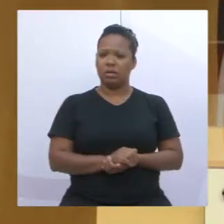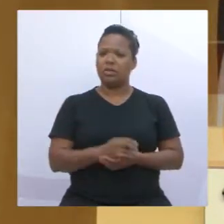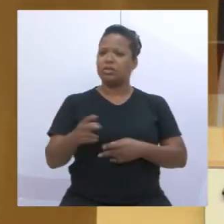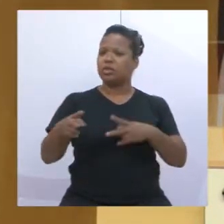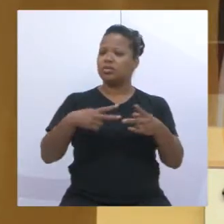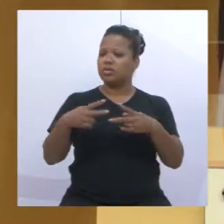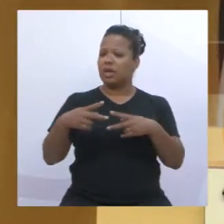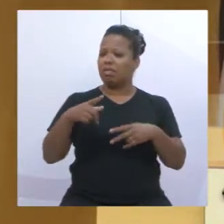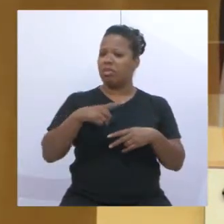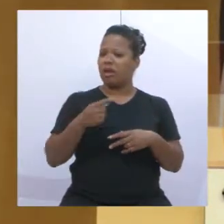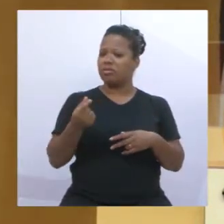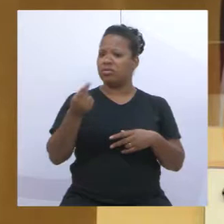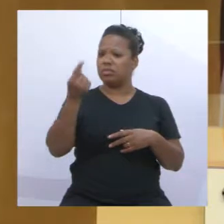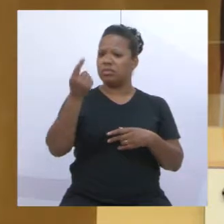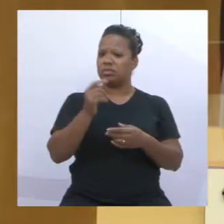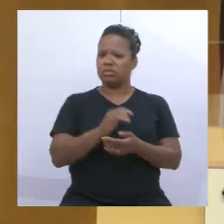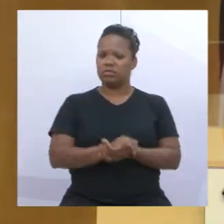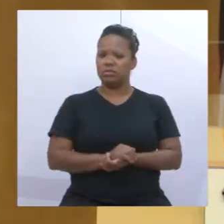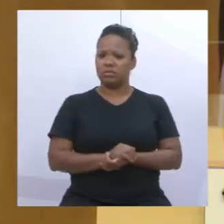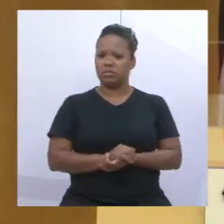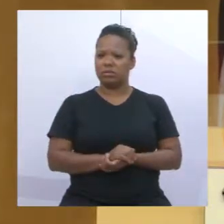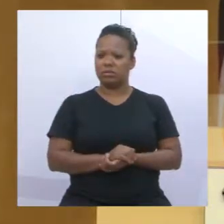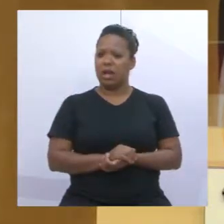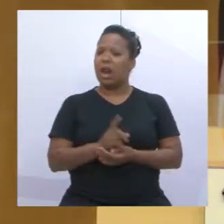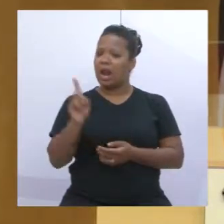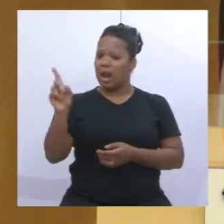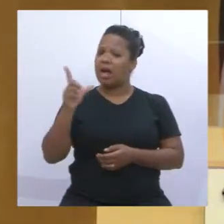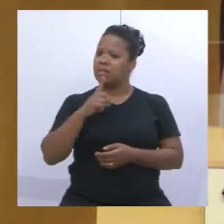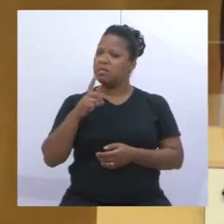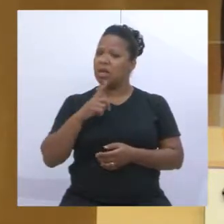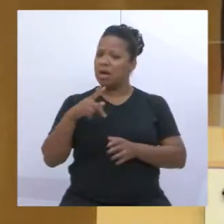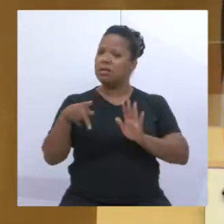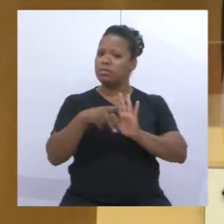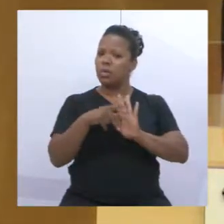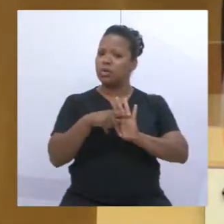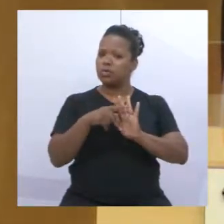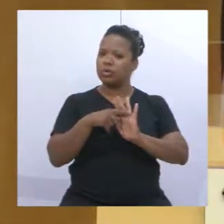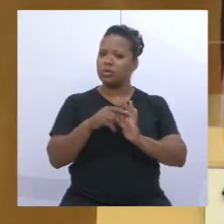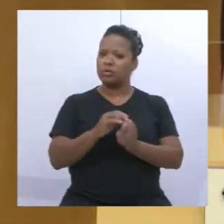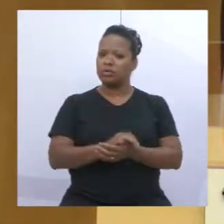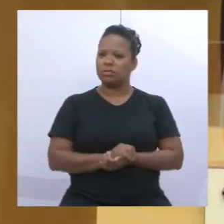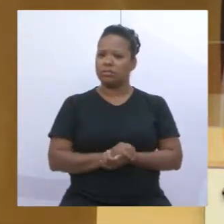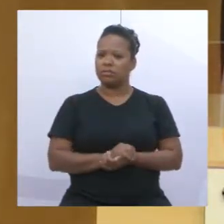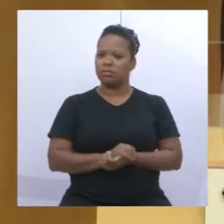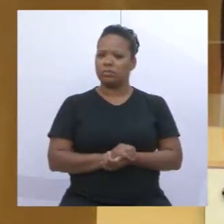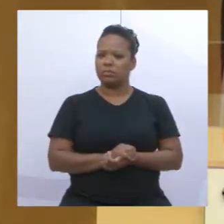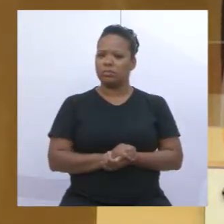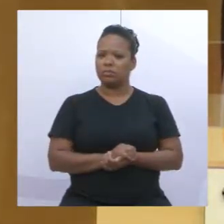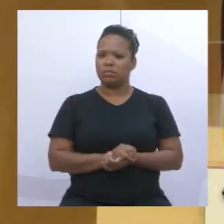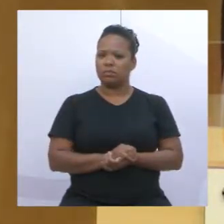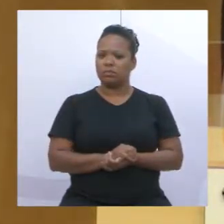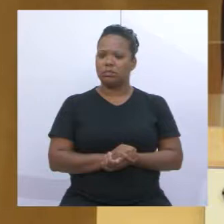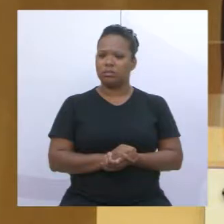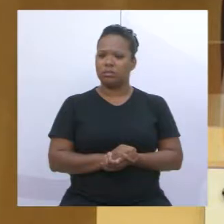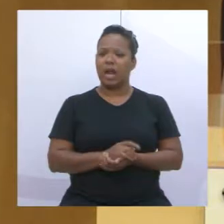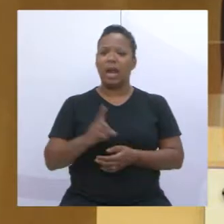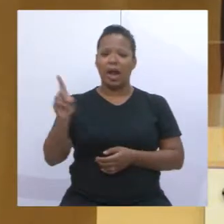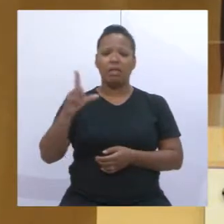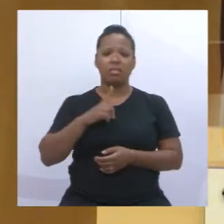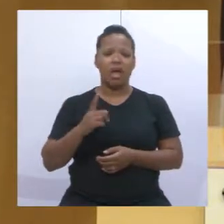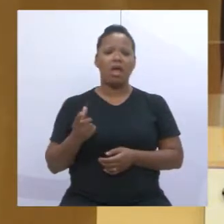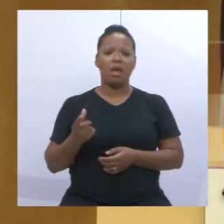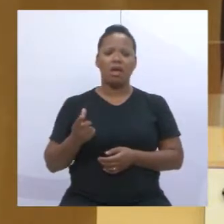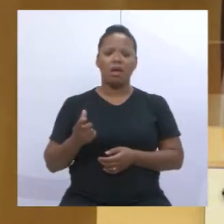gordura, isso significa que lá existe esse projeto. Então, não dá para discutir, e se lá tem